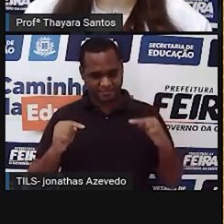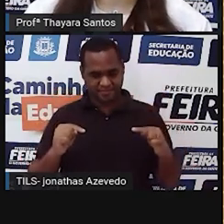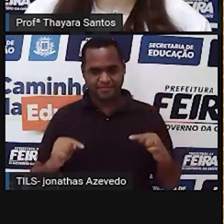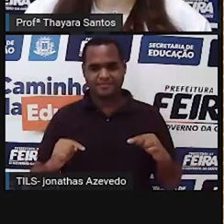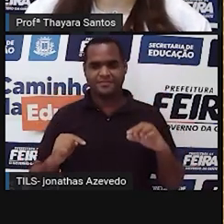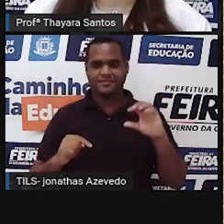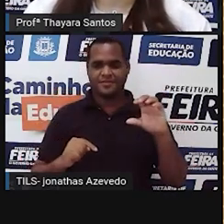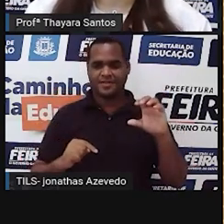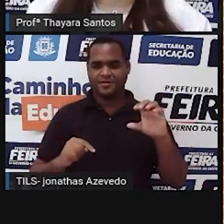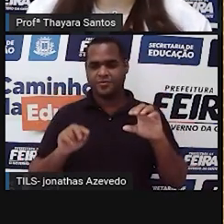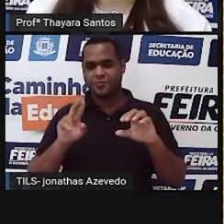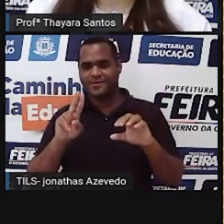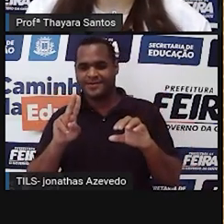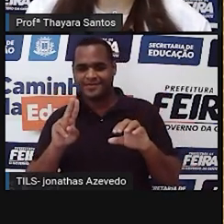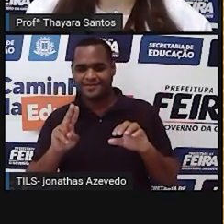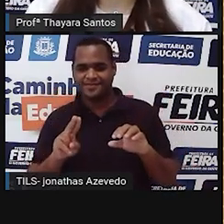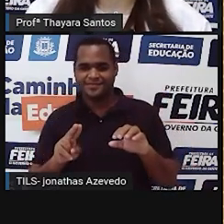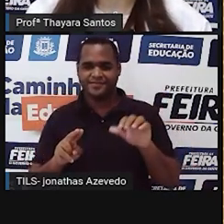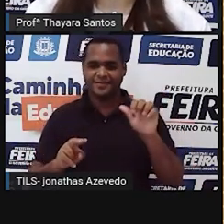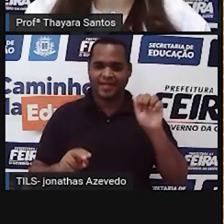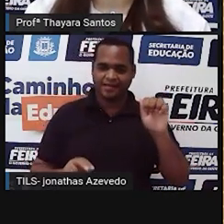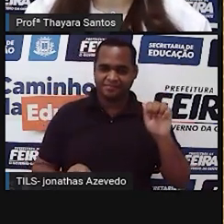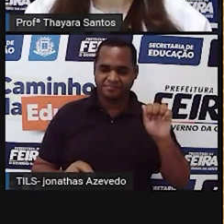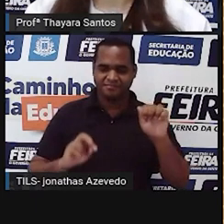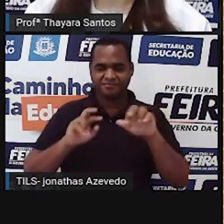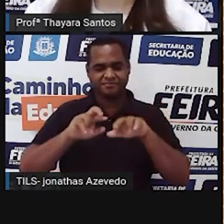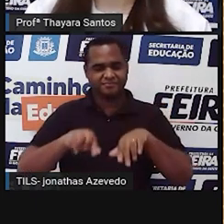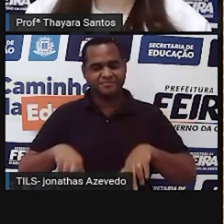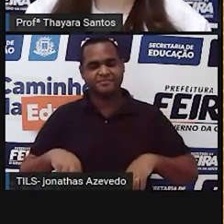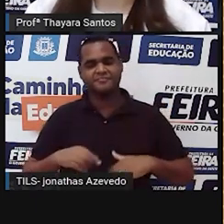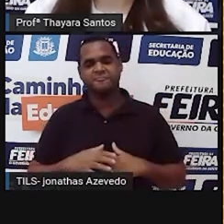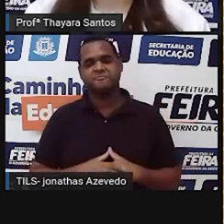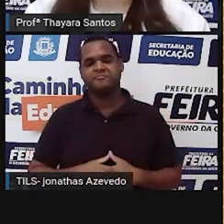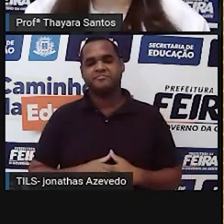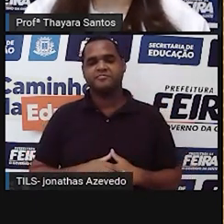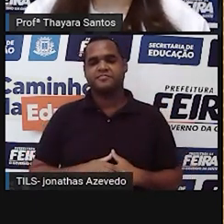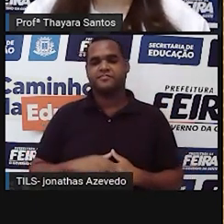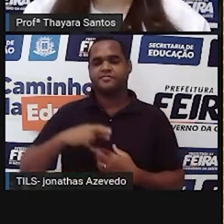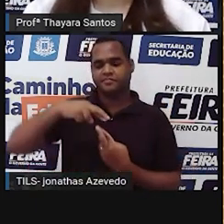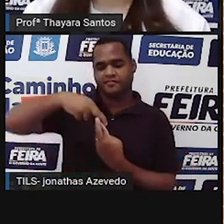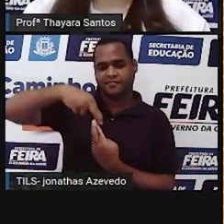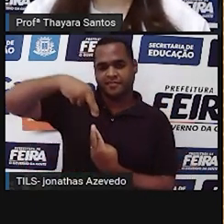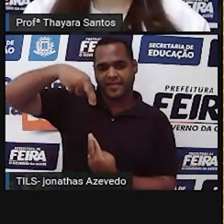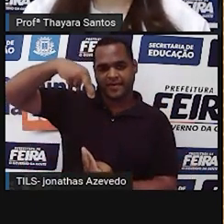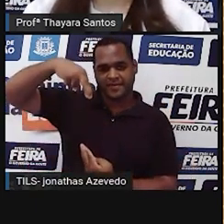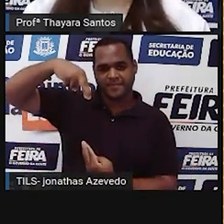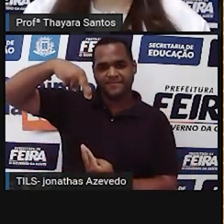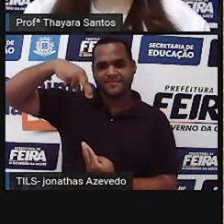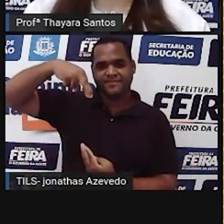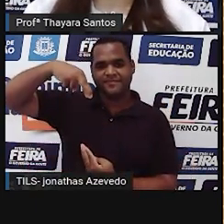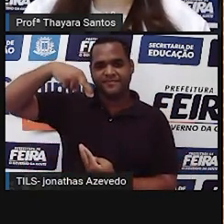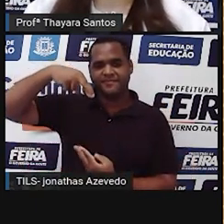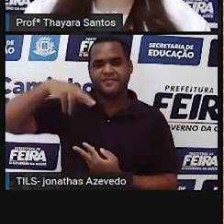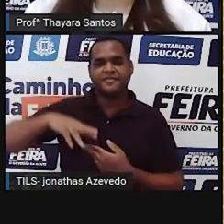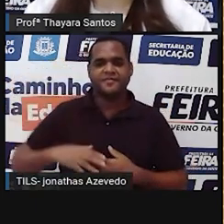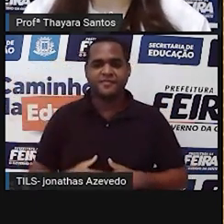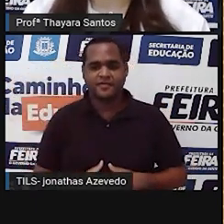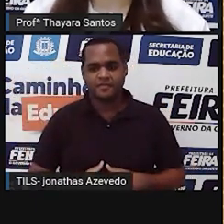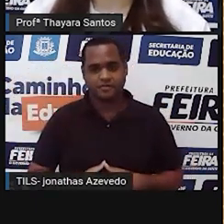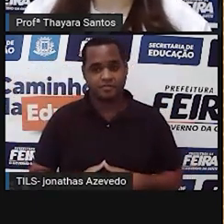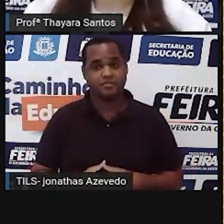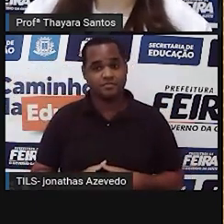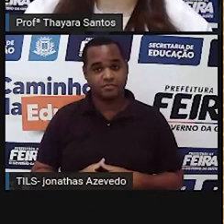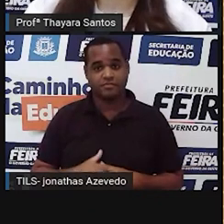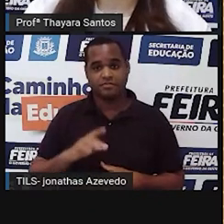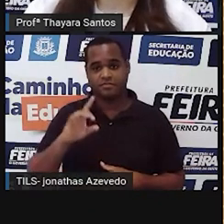timina, uracila e a adenina. E o RNA? O RNA, ele é o DNA